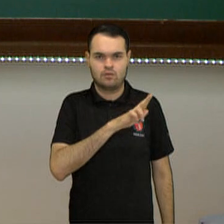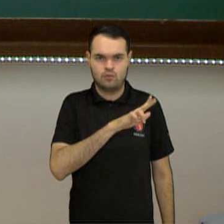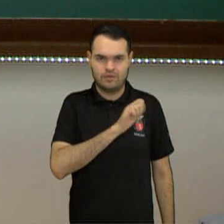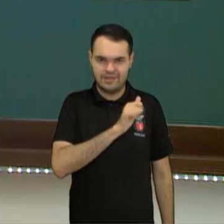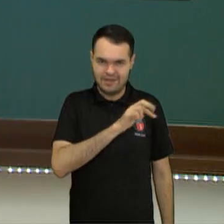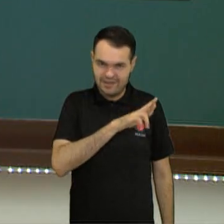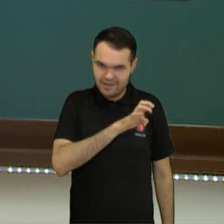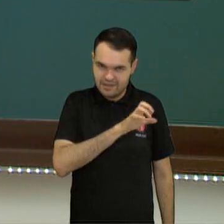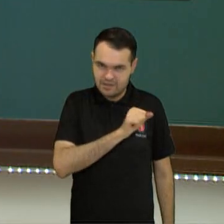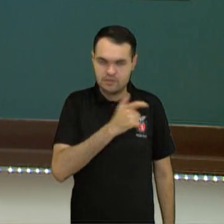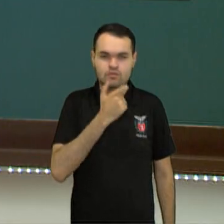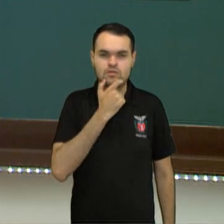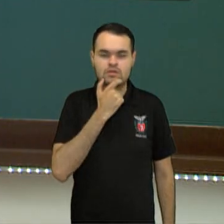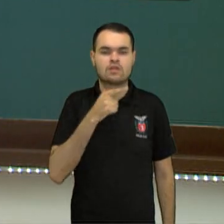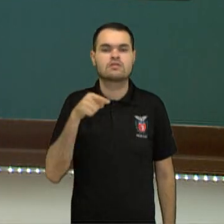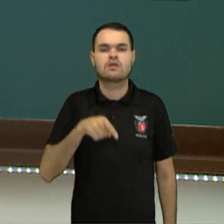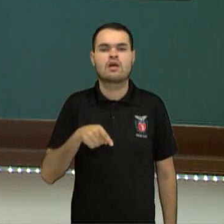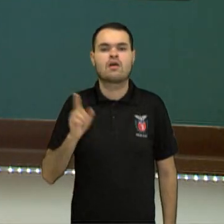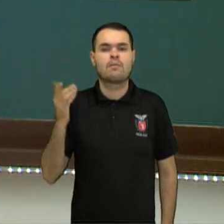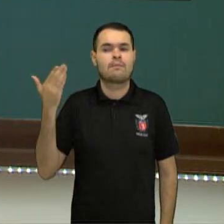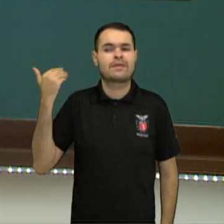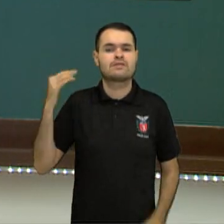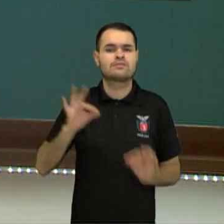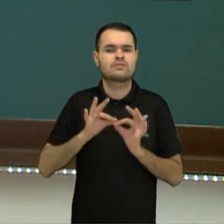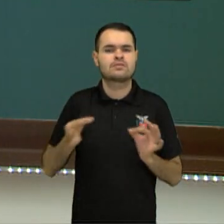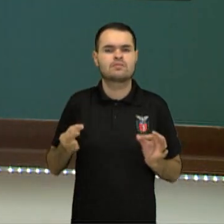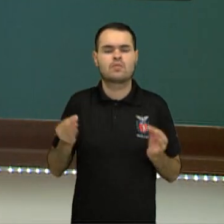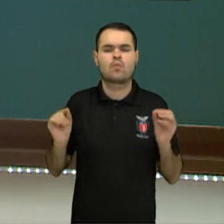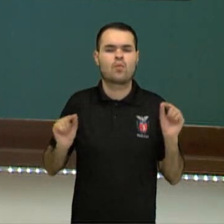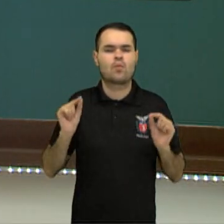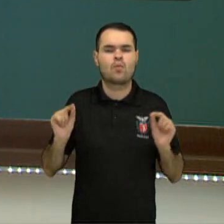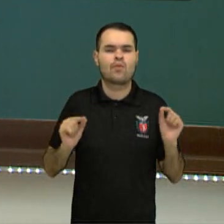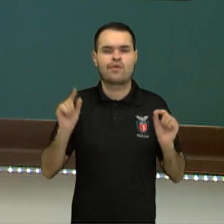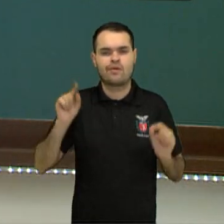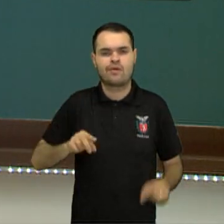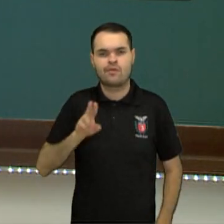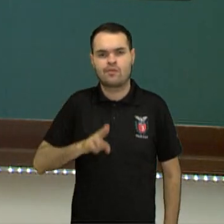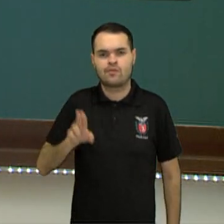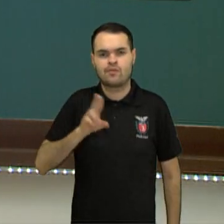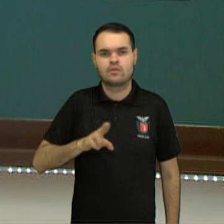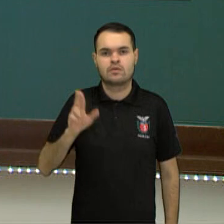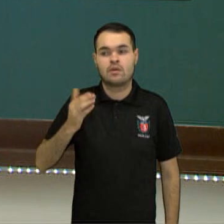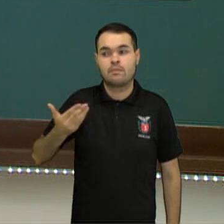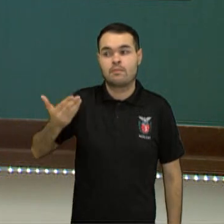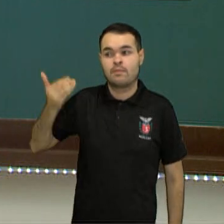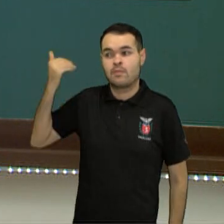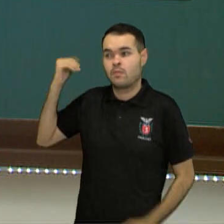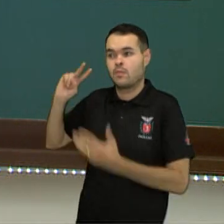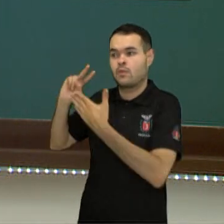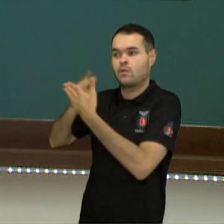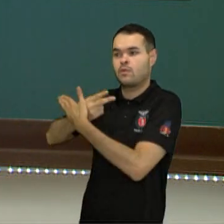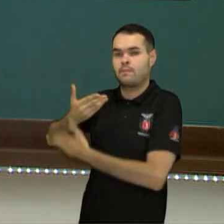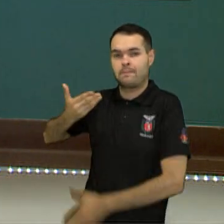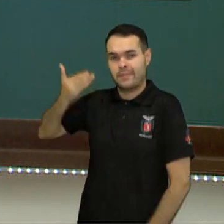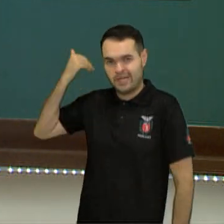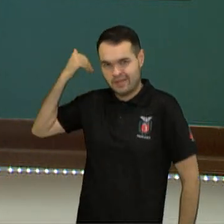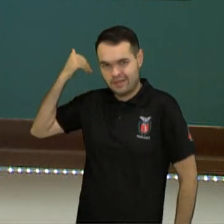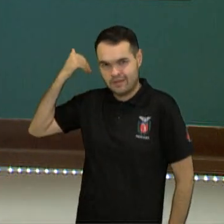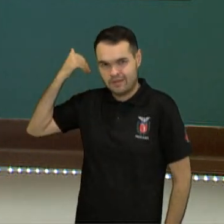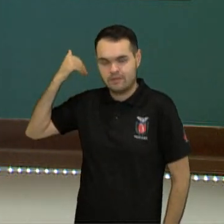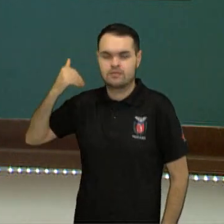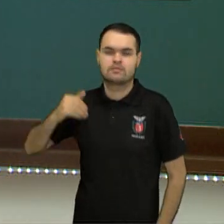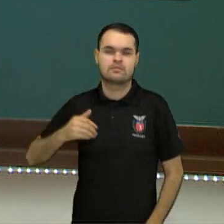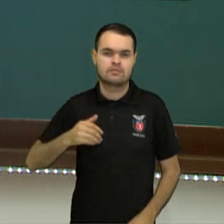Simple Past, como o próprio nome propõe, passado simples, ele é utilizado justamente para se referir a ações que aconteceram no